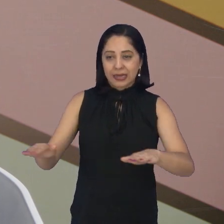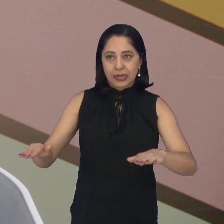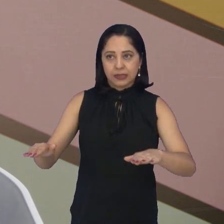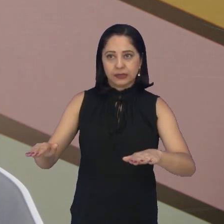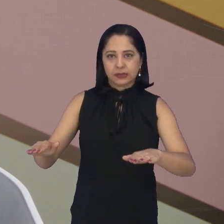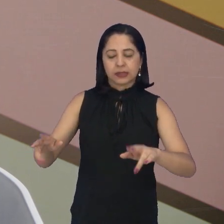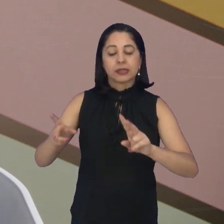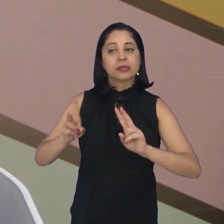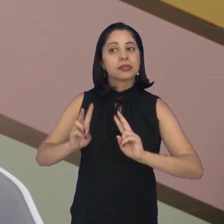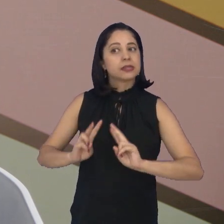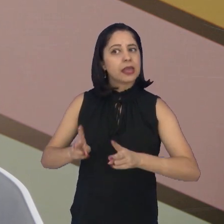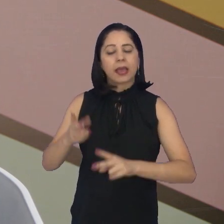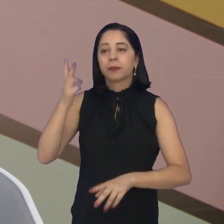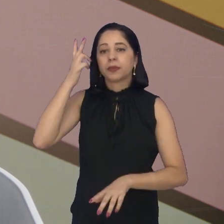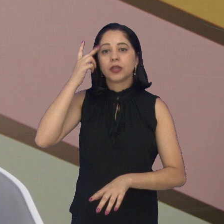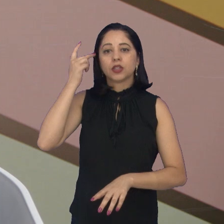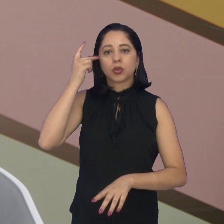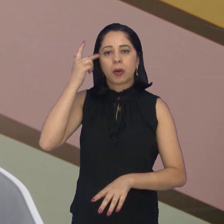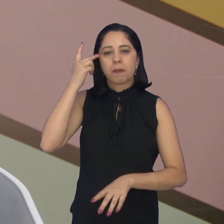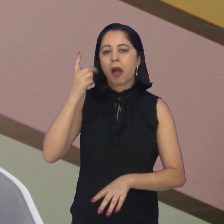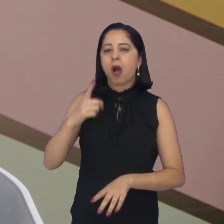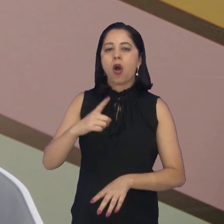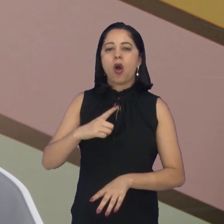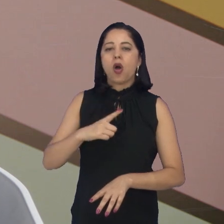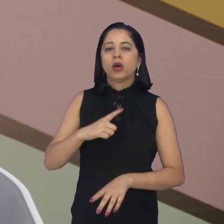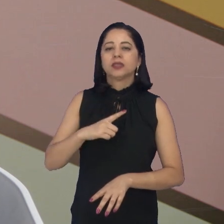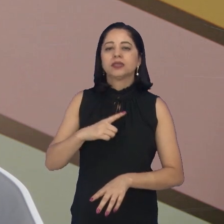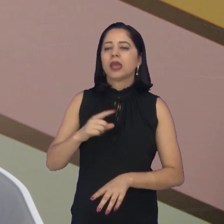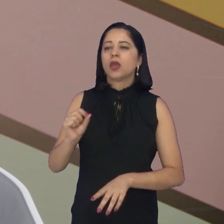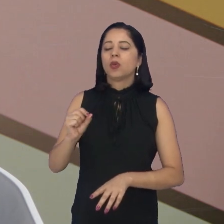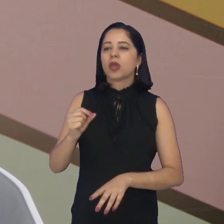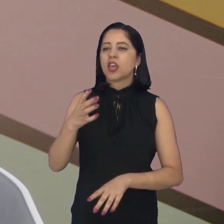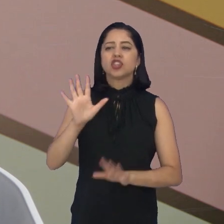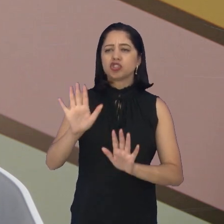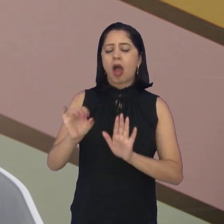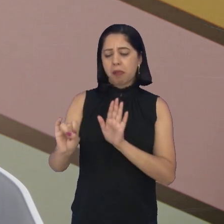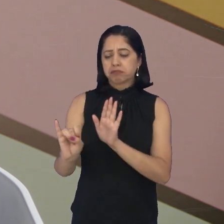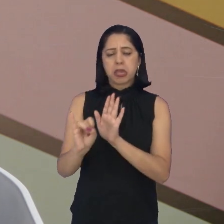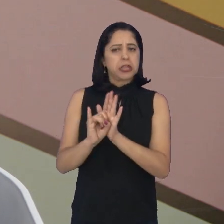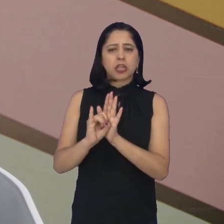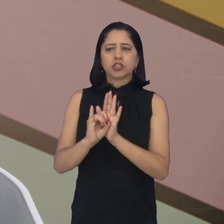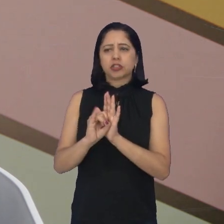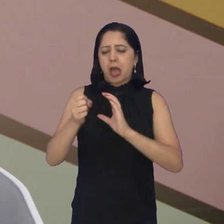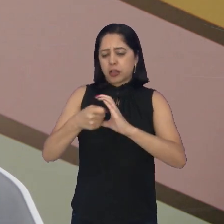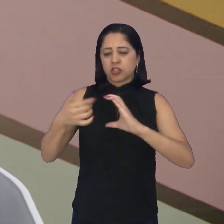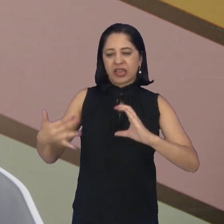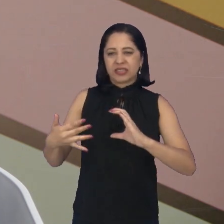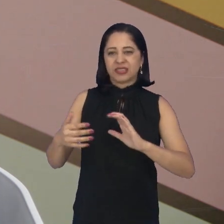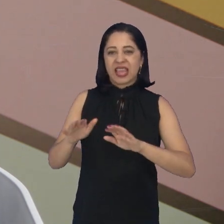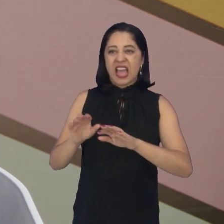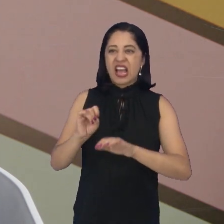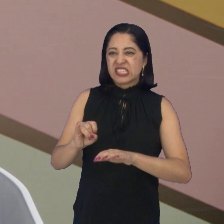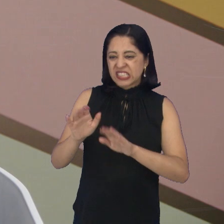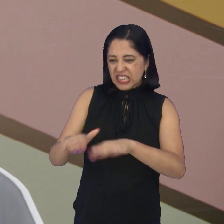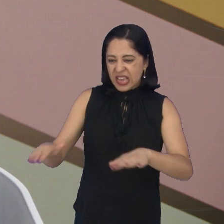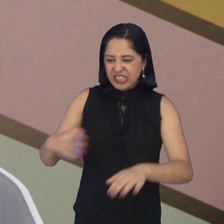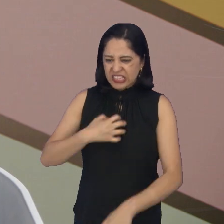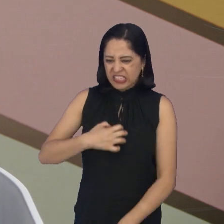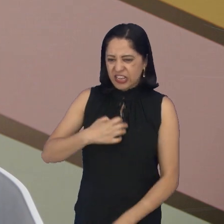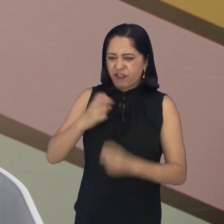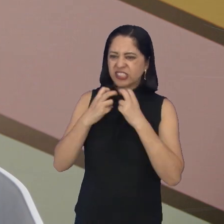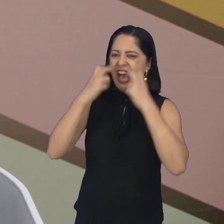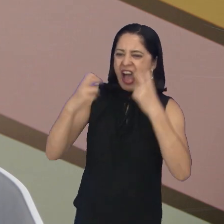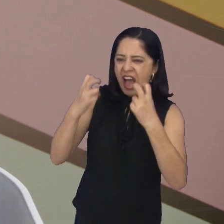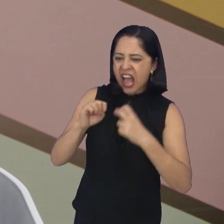nasce muito rica daquilo que ela é, daquilo que ela nasceu para ser. Então, se a criança está nervosa, ela grita, se ela está triste,